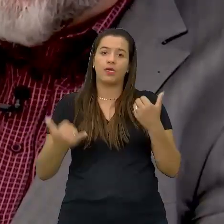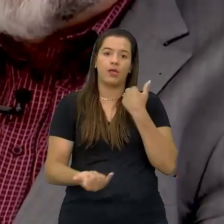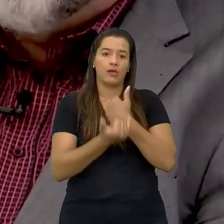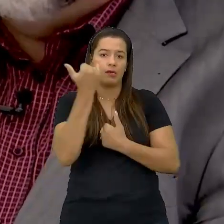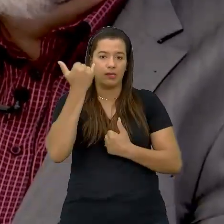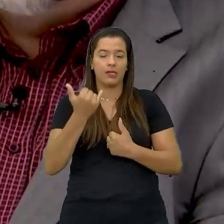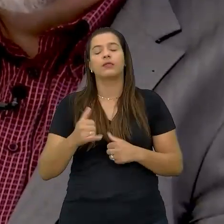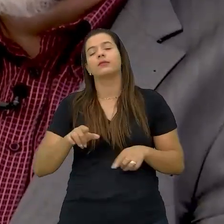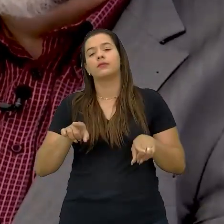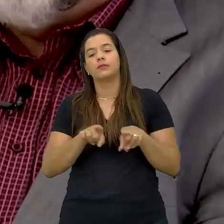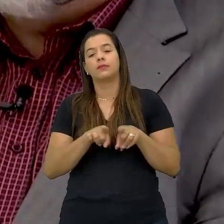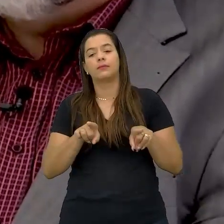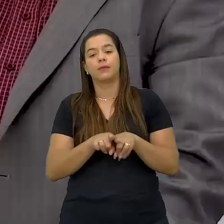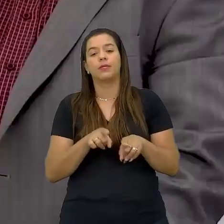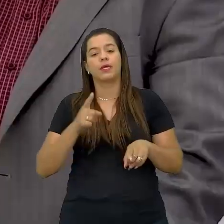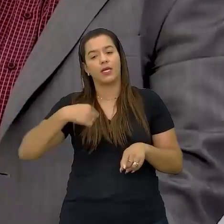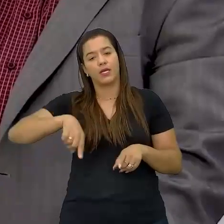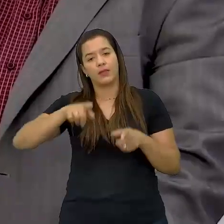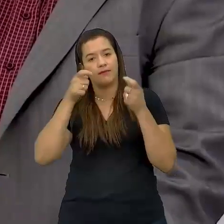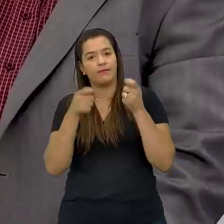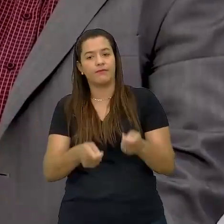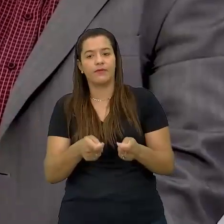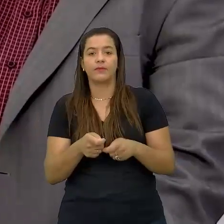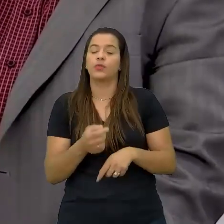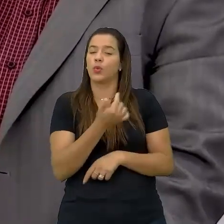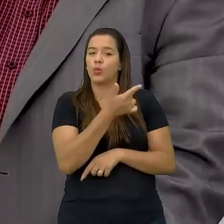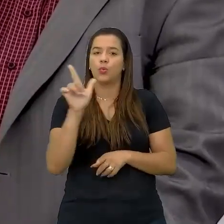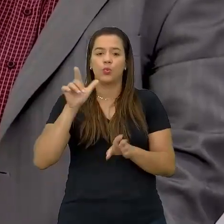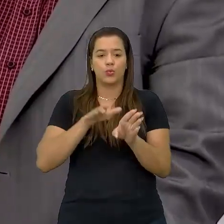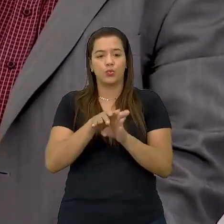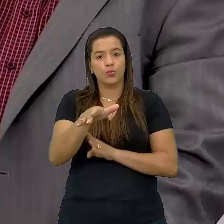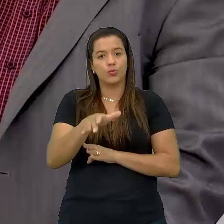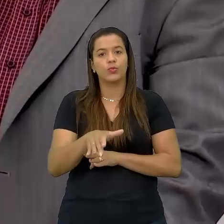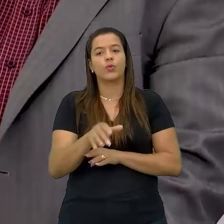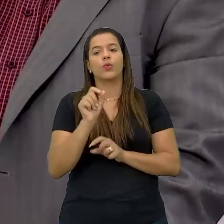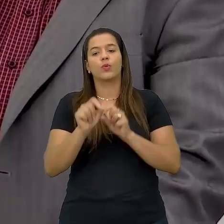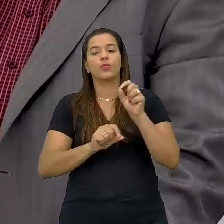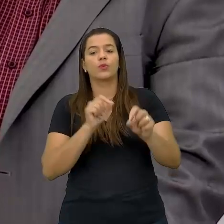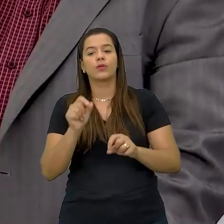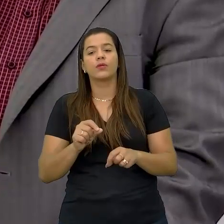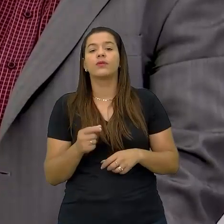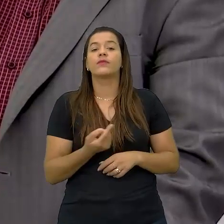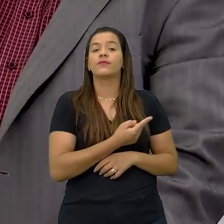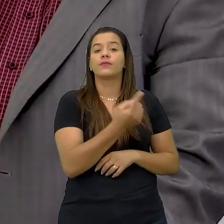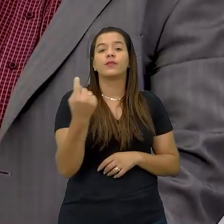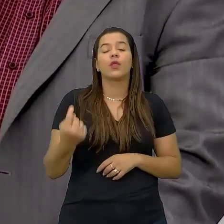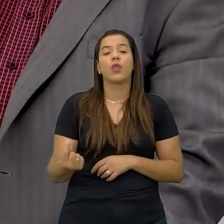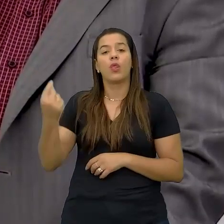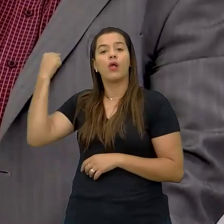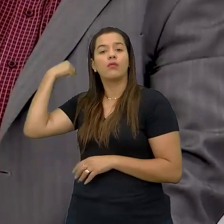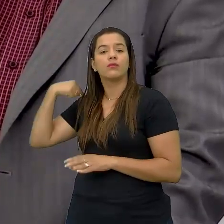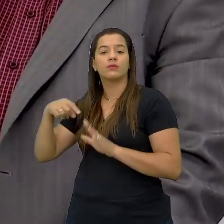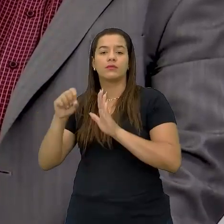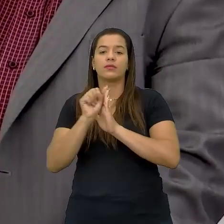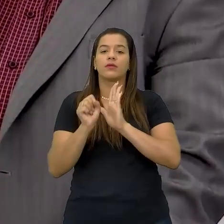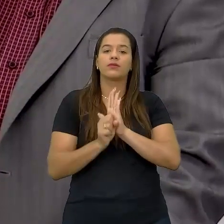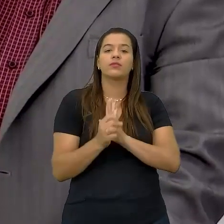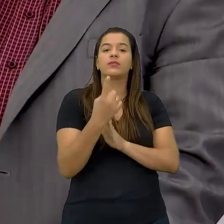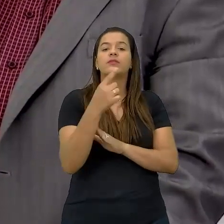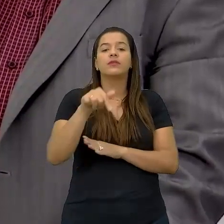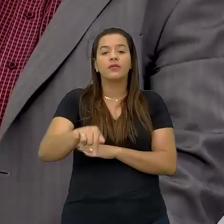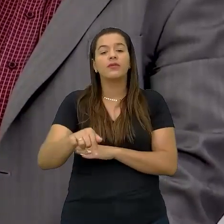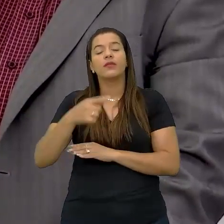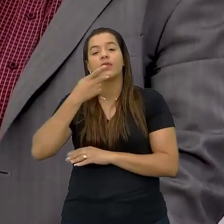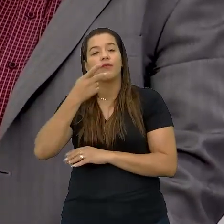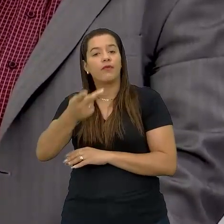quando ela é colocada no concreto. Por isso o último conselho veio de Descartes, lá do século XVII, quando ele dizia